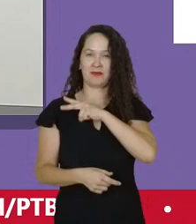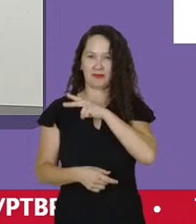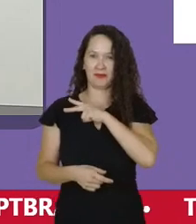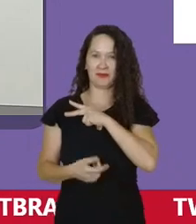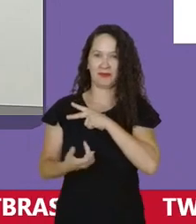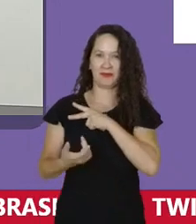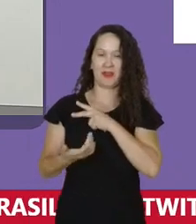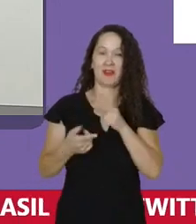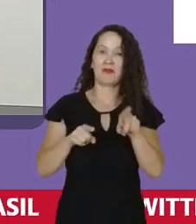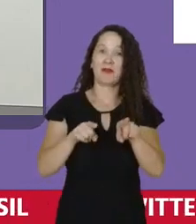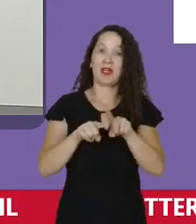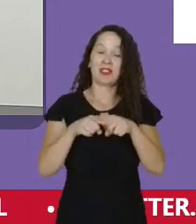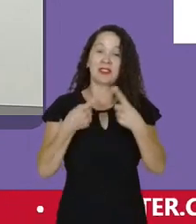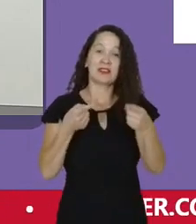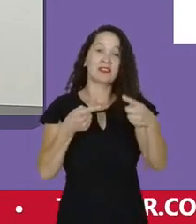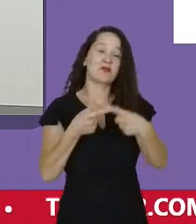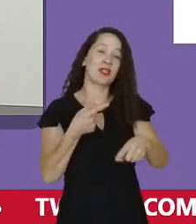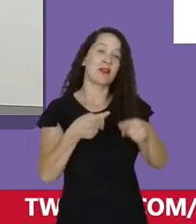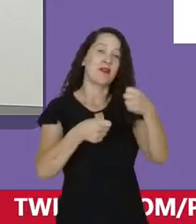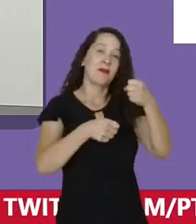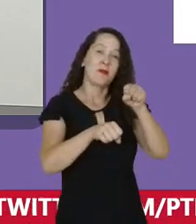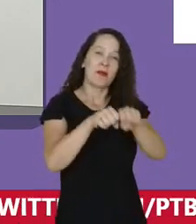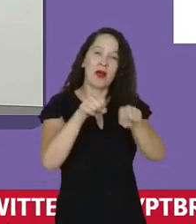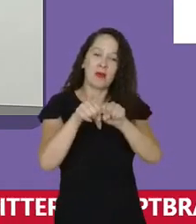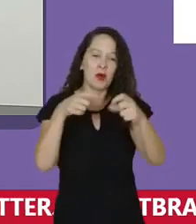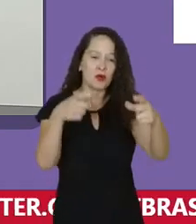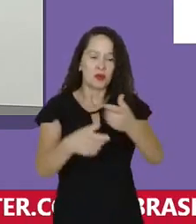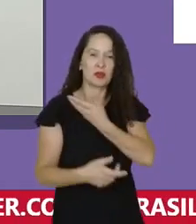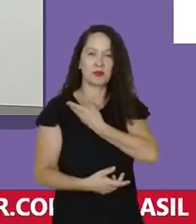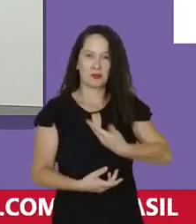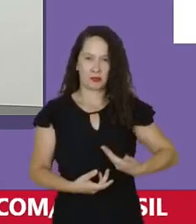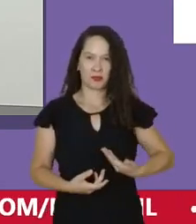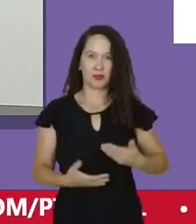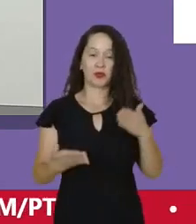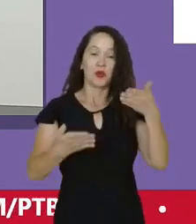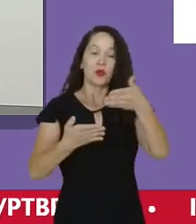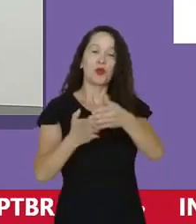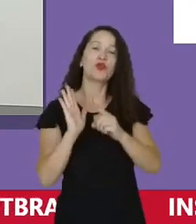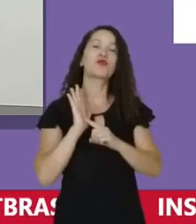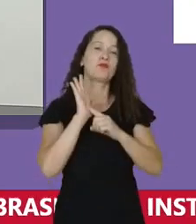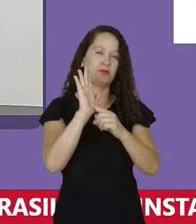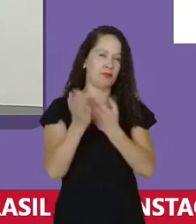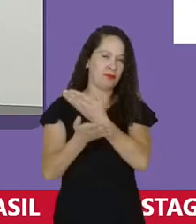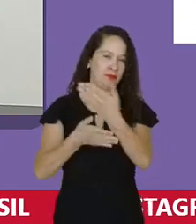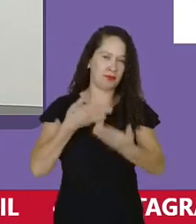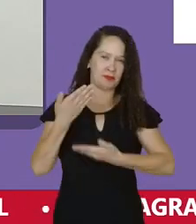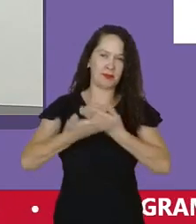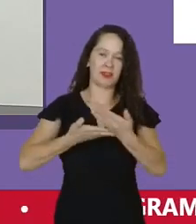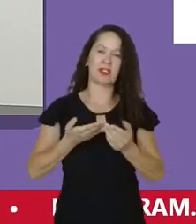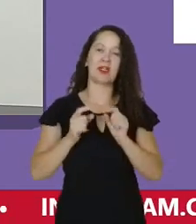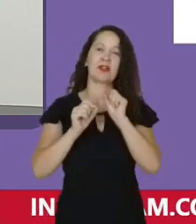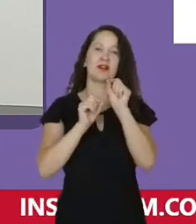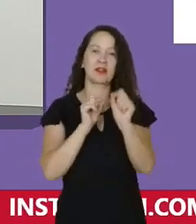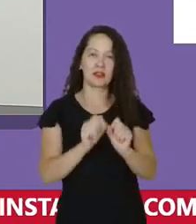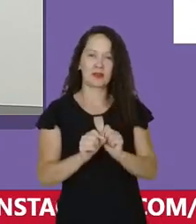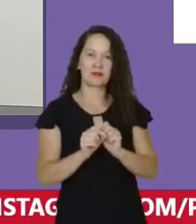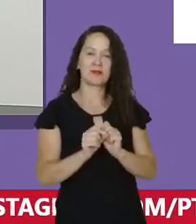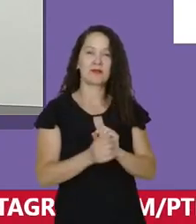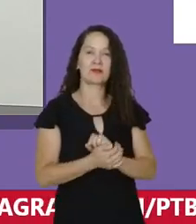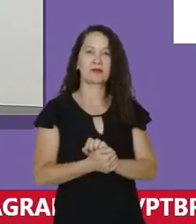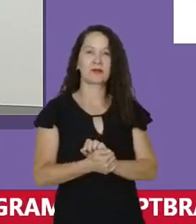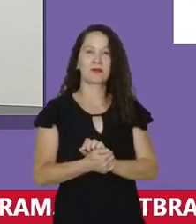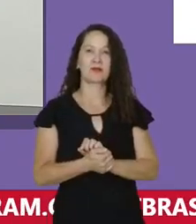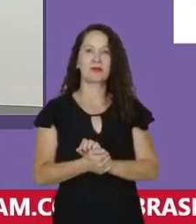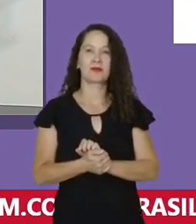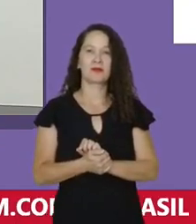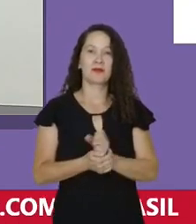mas as violências no espaço público. O último ponto que eu gostaria de tratar com vocês é a